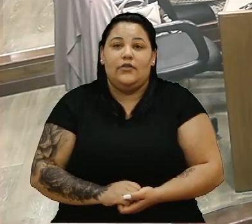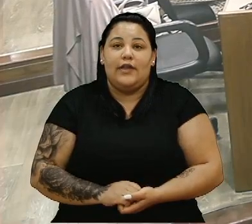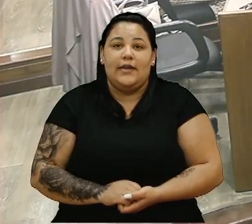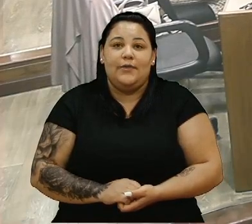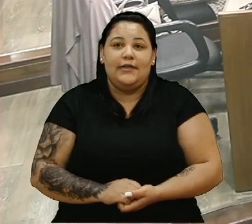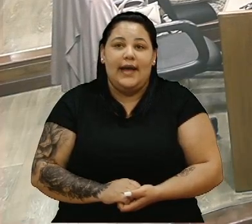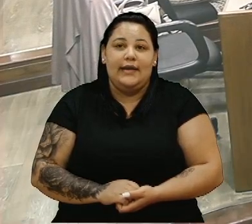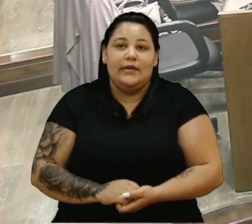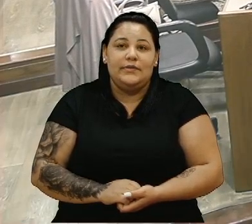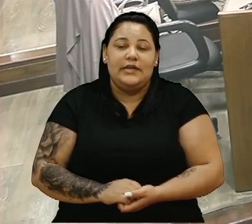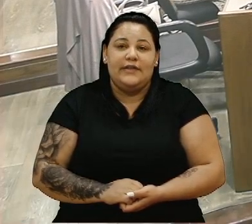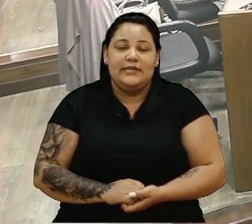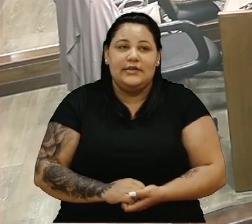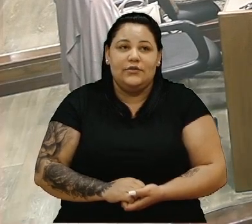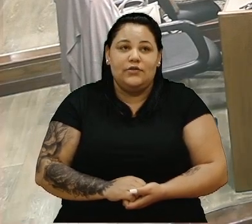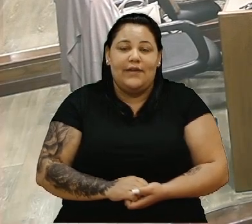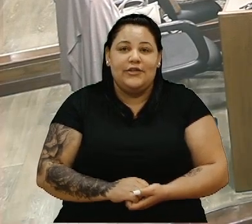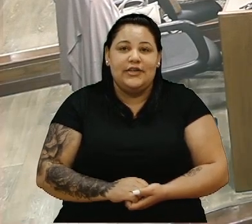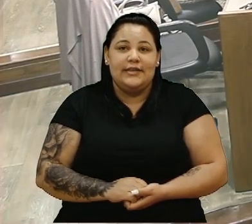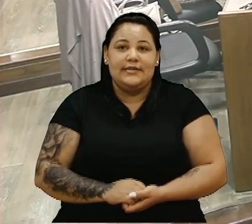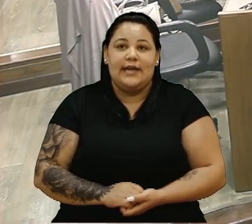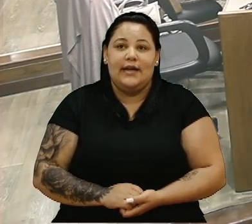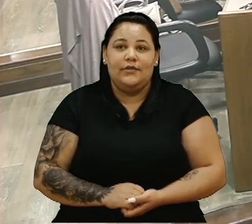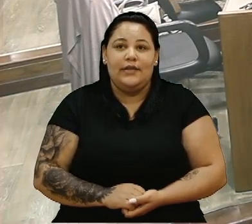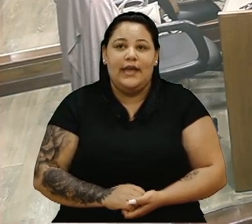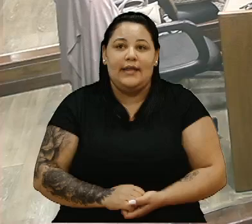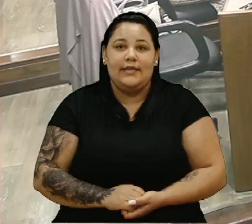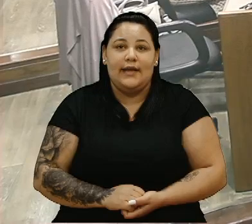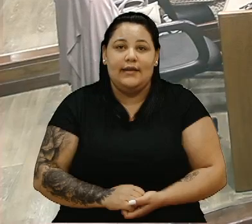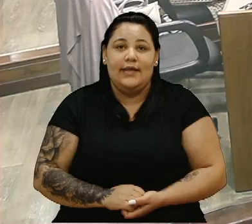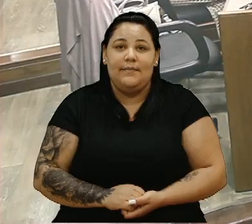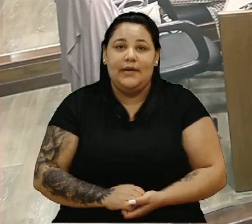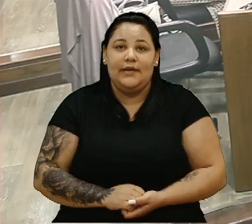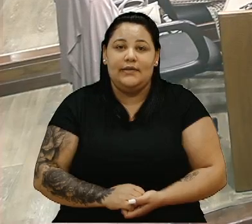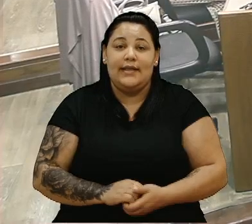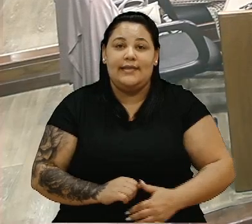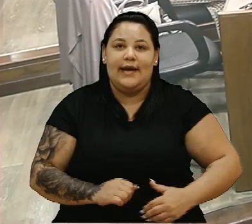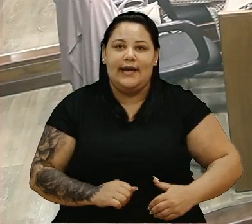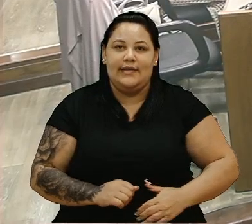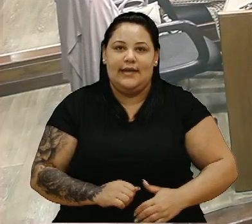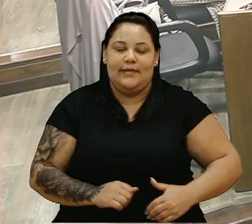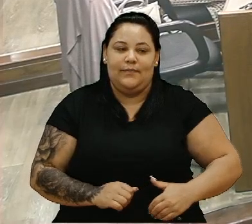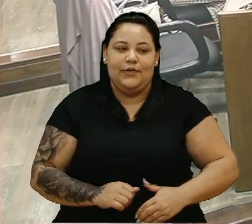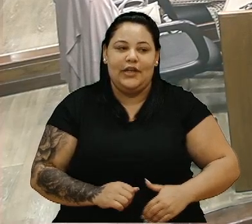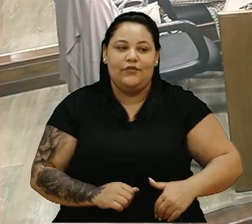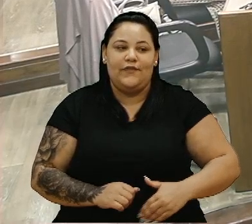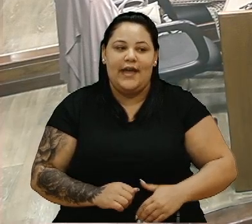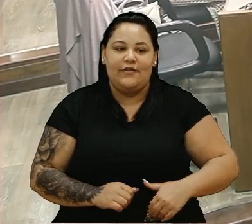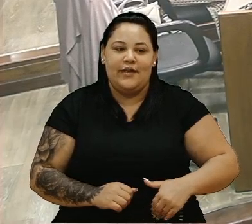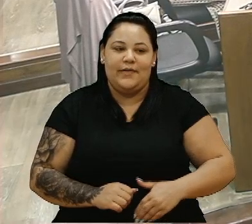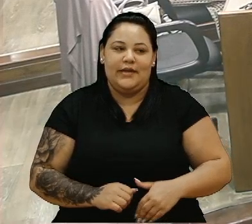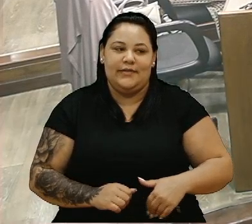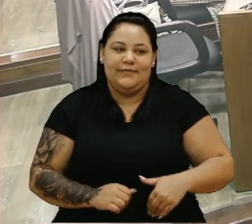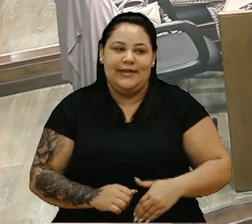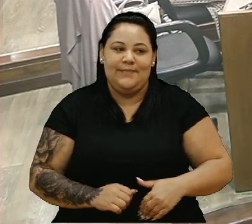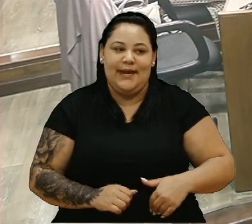Andressa. Parabéns, vereadora Rose. Fico muito feliz que a senhora está preocupada com a segurança. Isso muito me